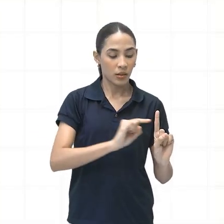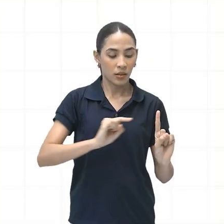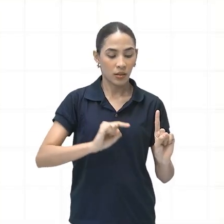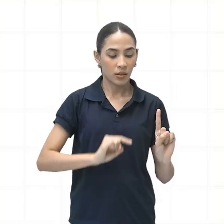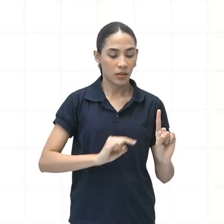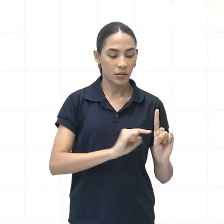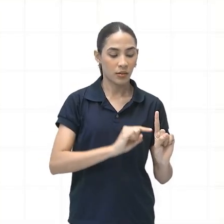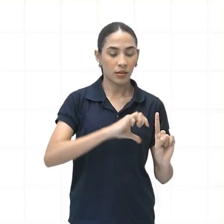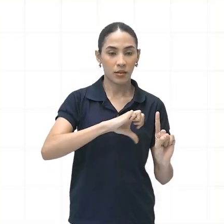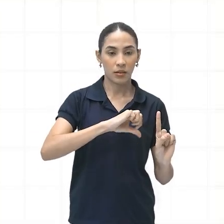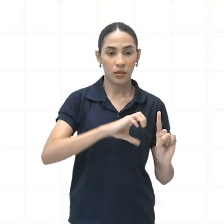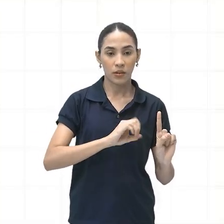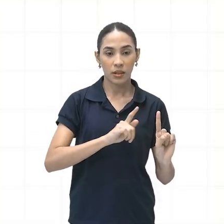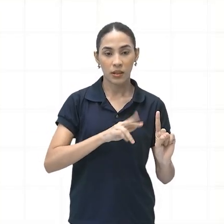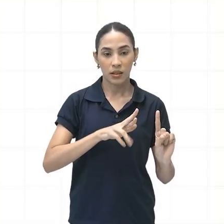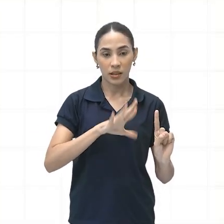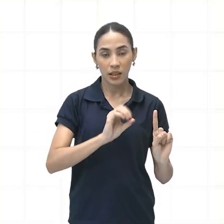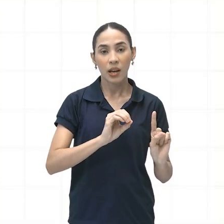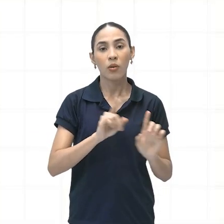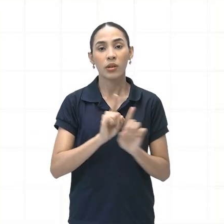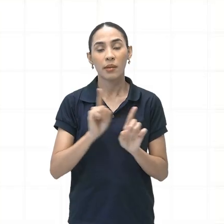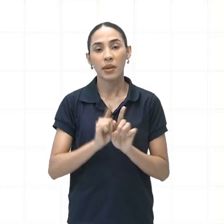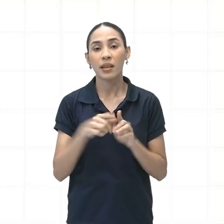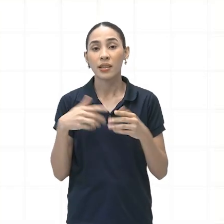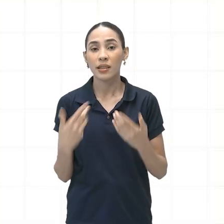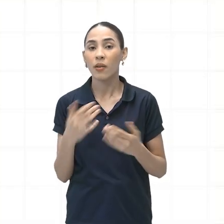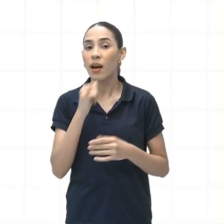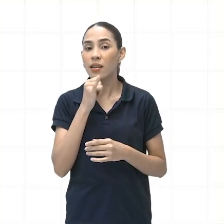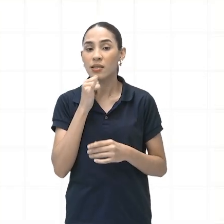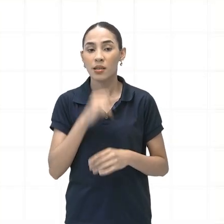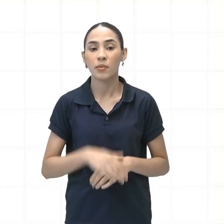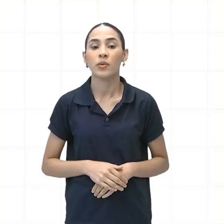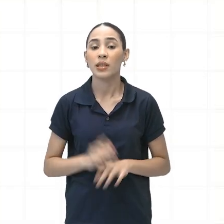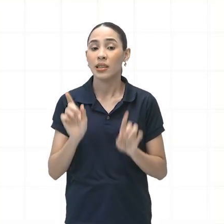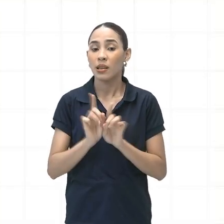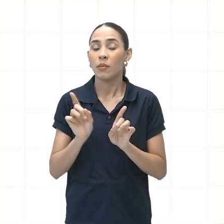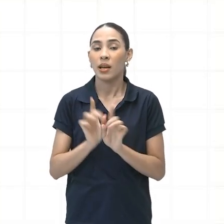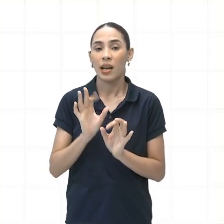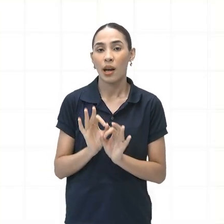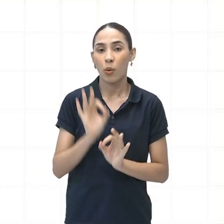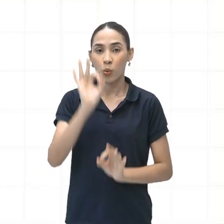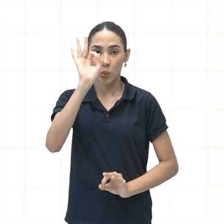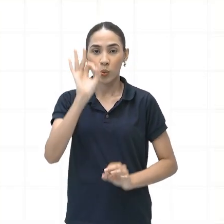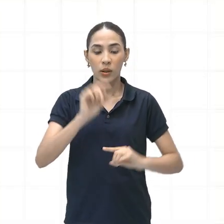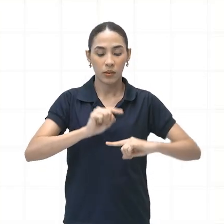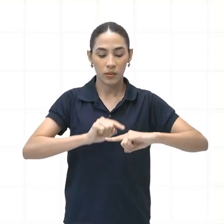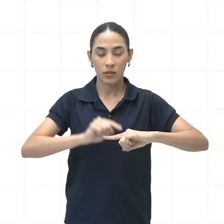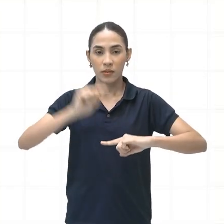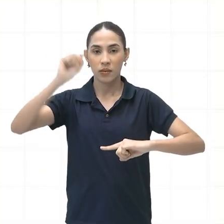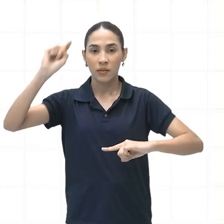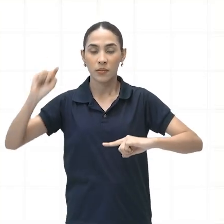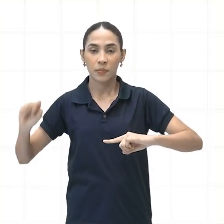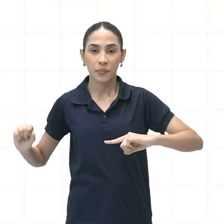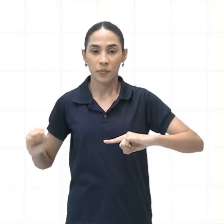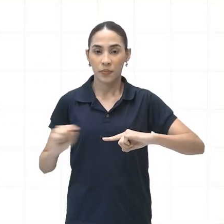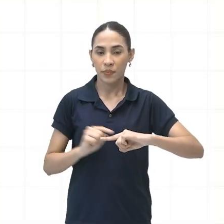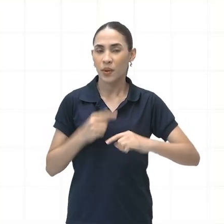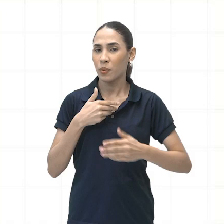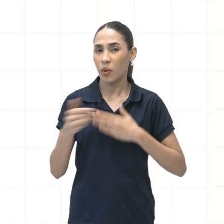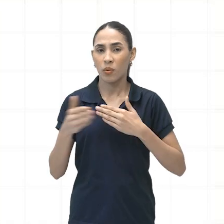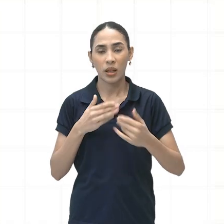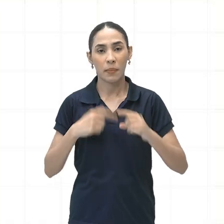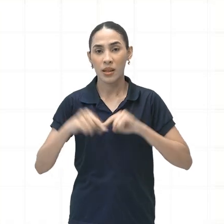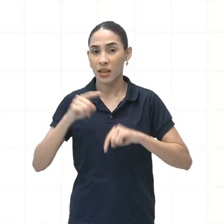né, perpendicular ao chão, assim como a altura da pirâmide, né, a altura de